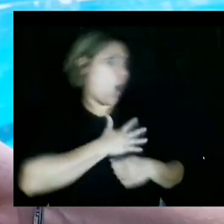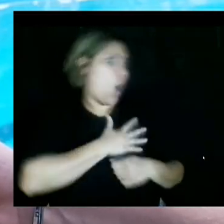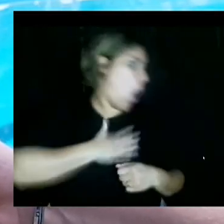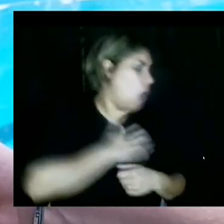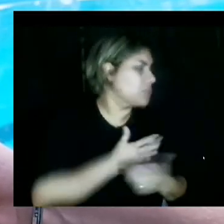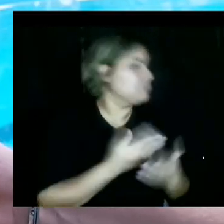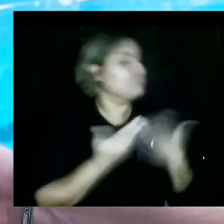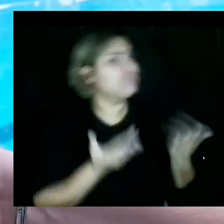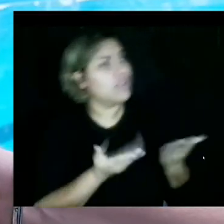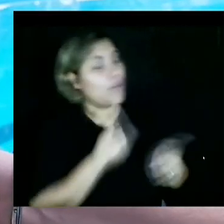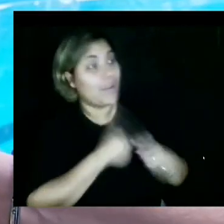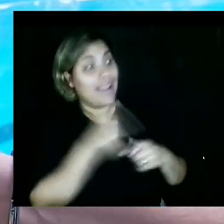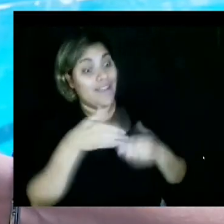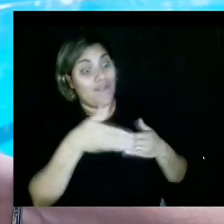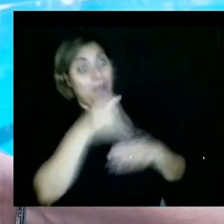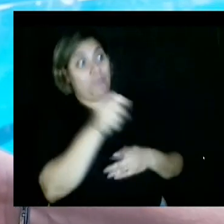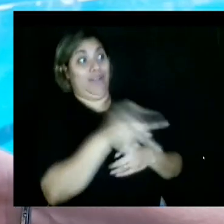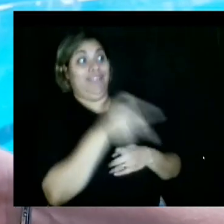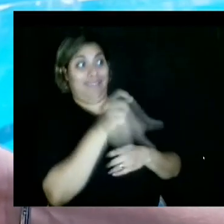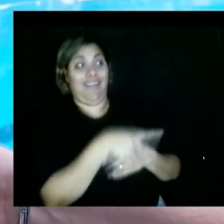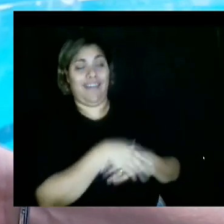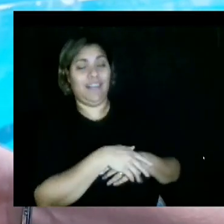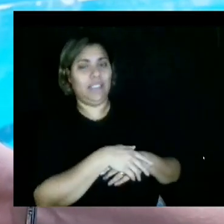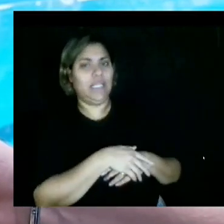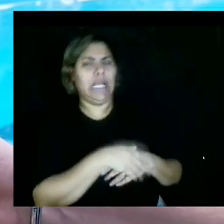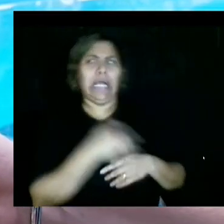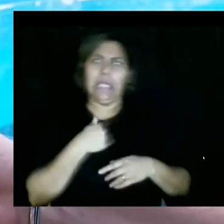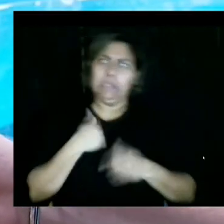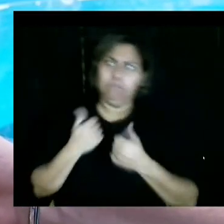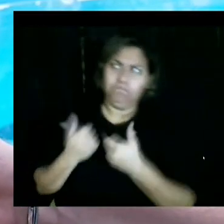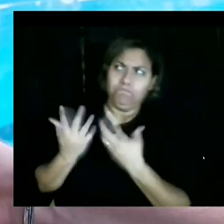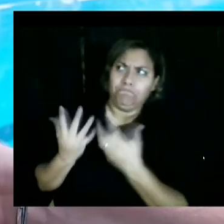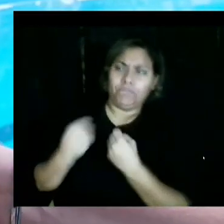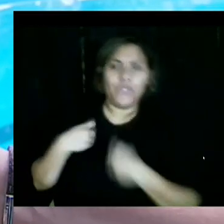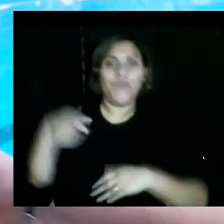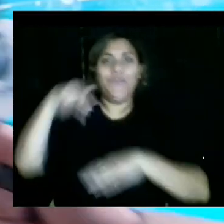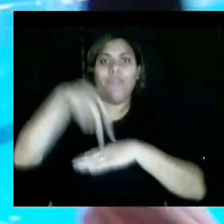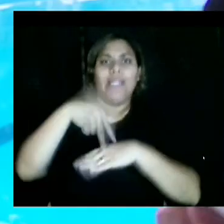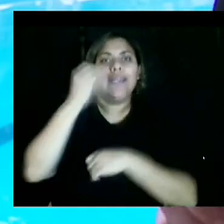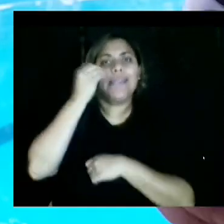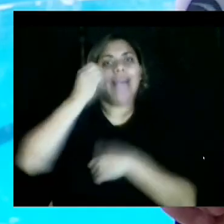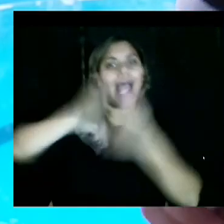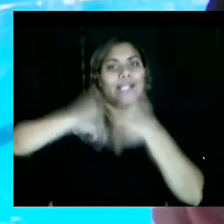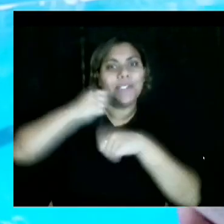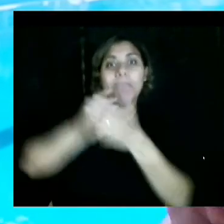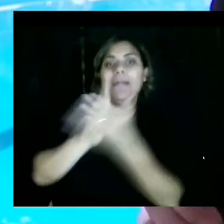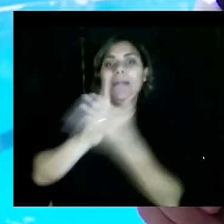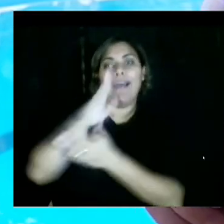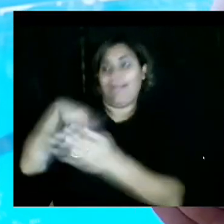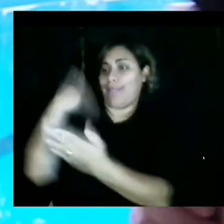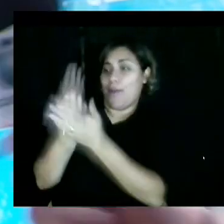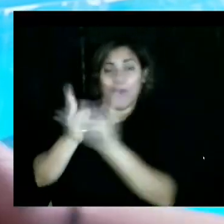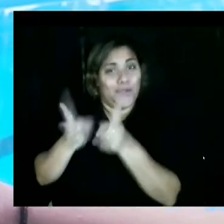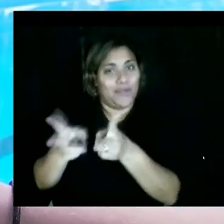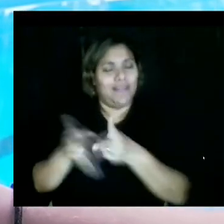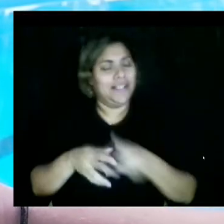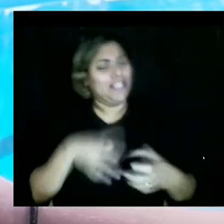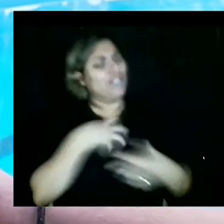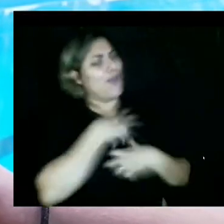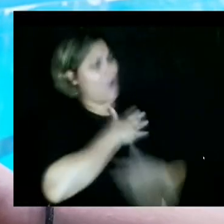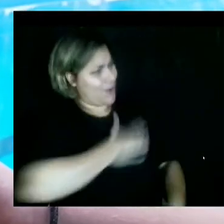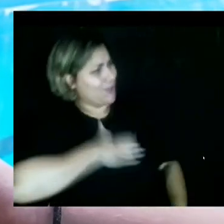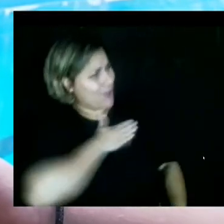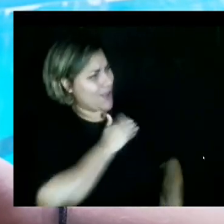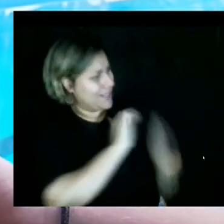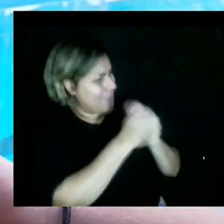para se aposentar. E aí eu vim, fiz uns testes e passei e aí tô aqui até hoje. Viu que levou jeito, gostou do esporte?